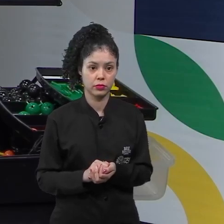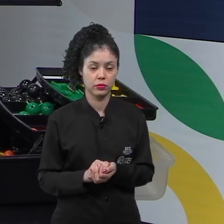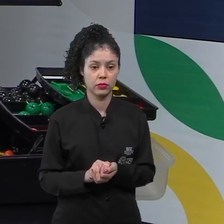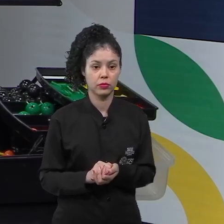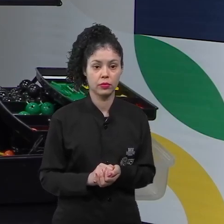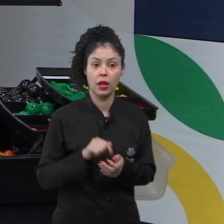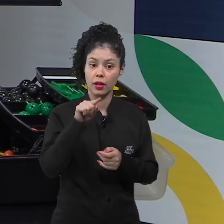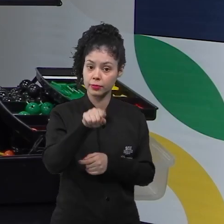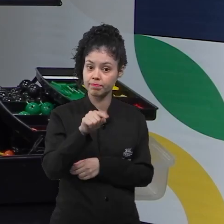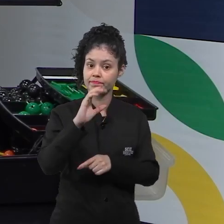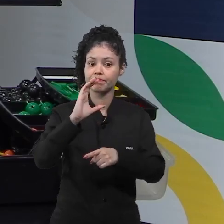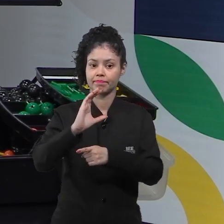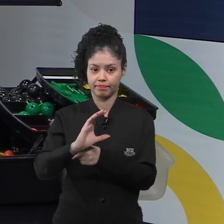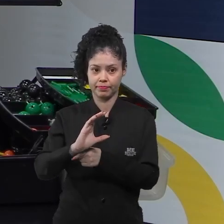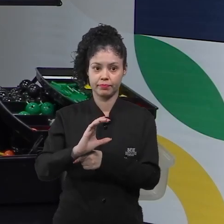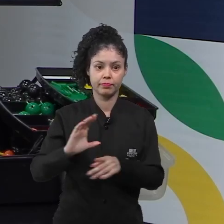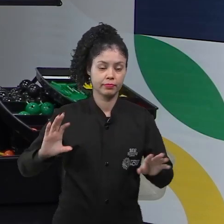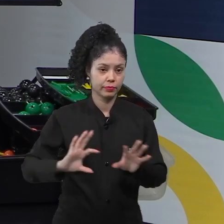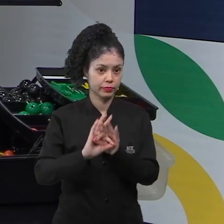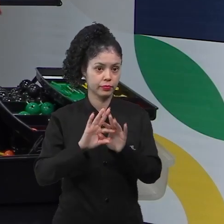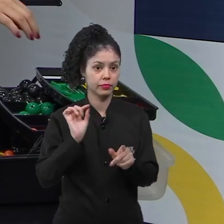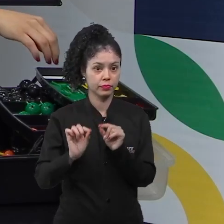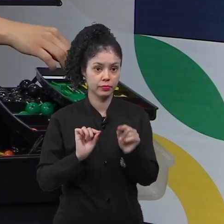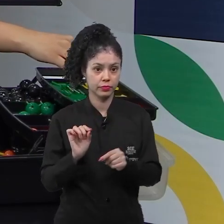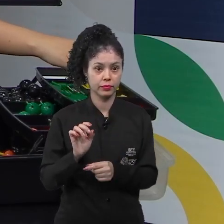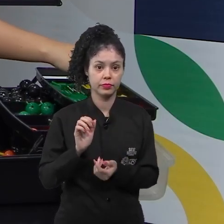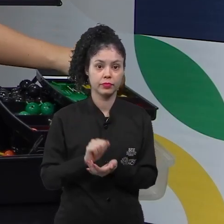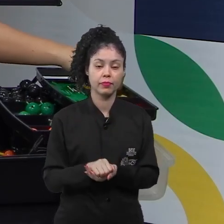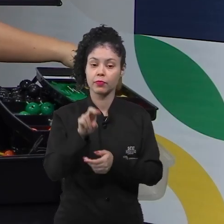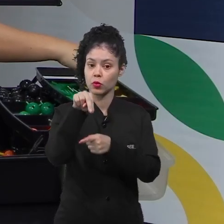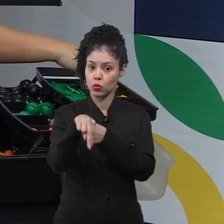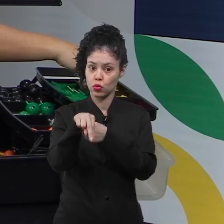E nesse carbono, gente, vai estar ligado um